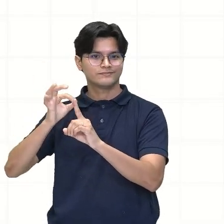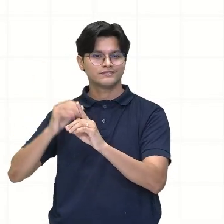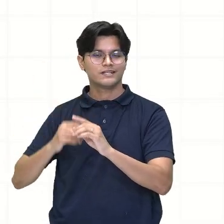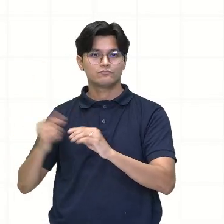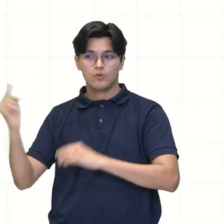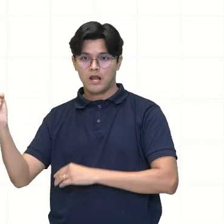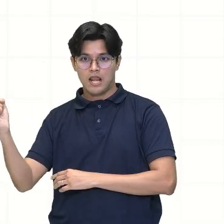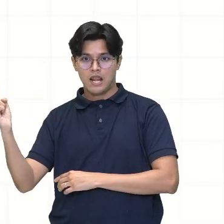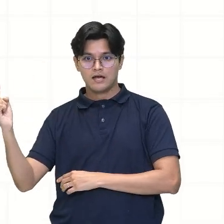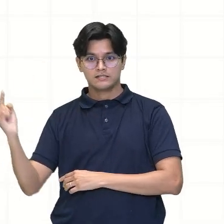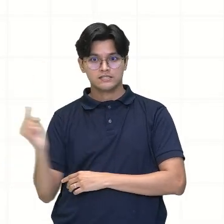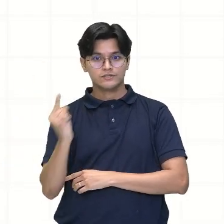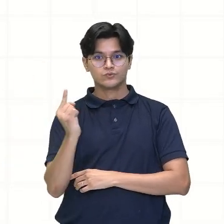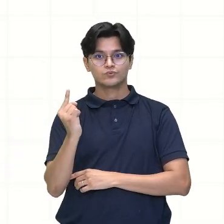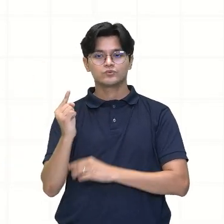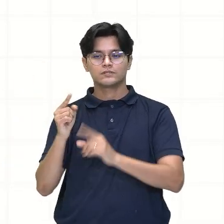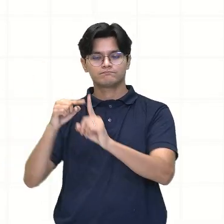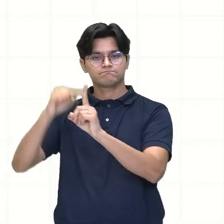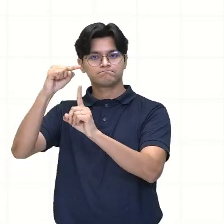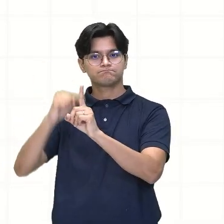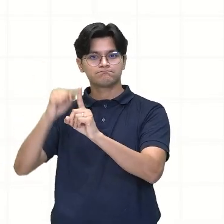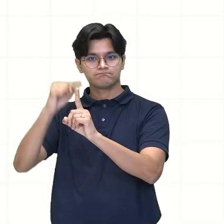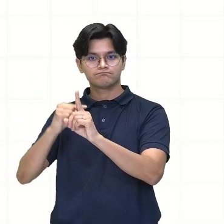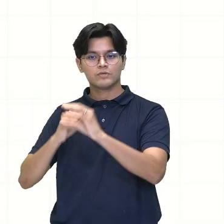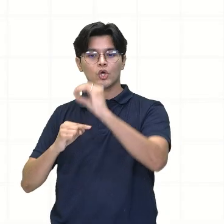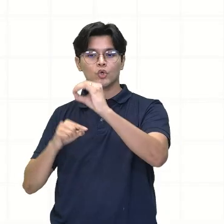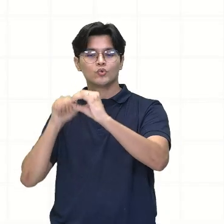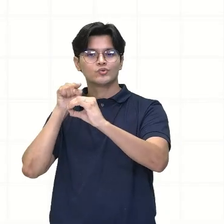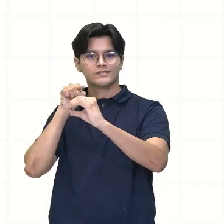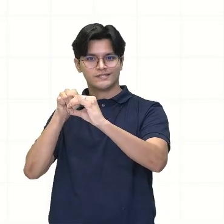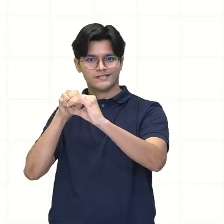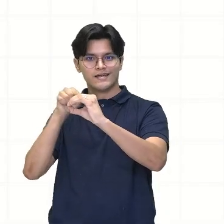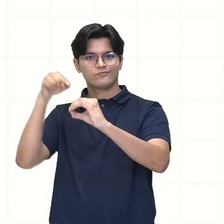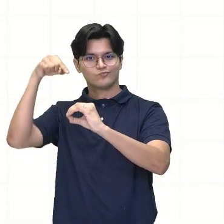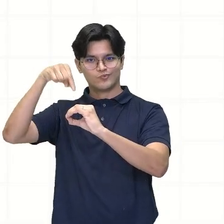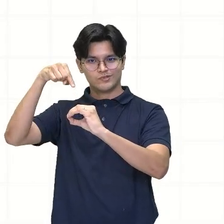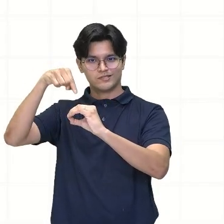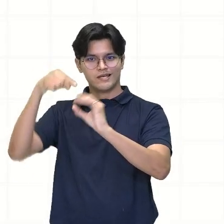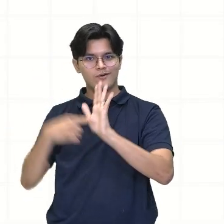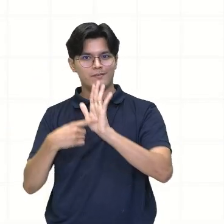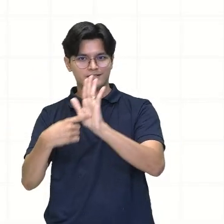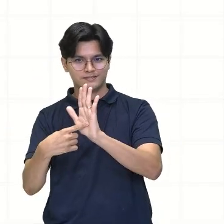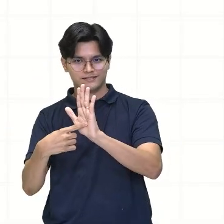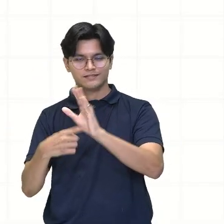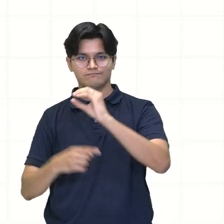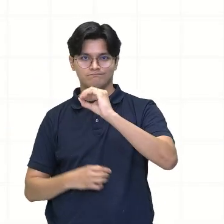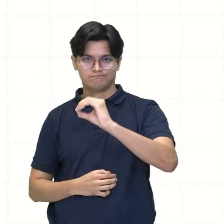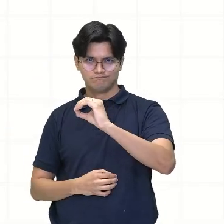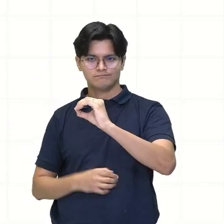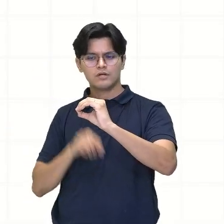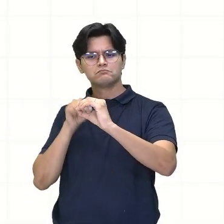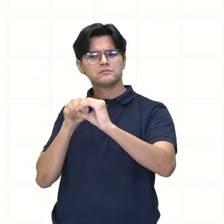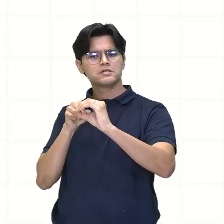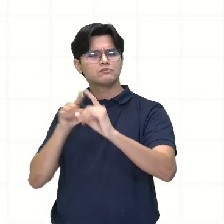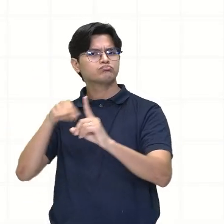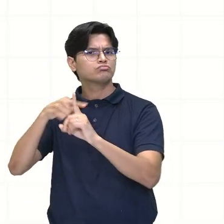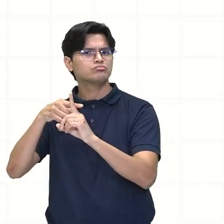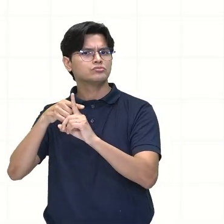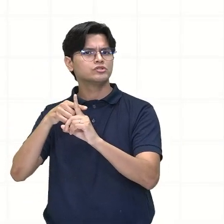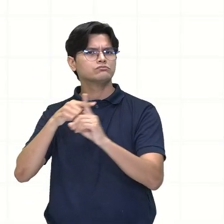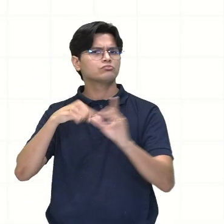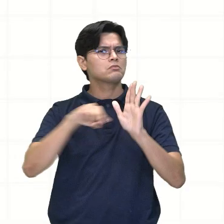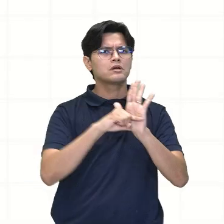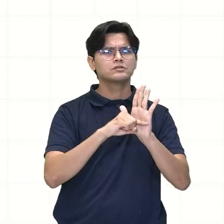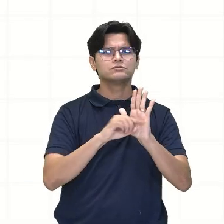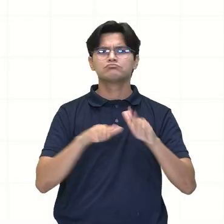está exatamente no zero. Então, é positivo ou é negativo? Nenhum dos dois, tá